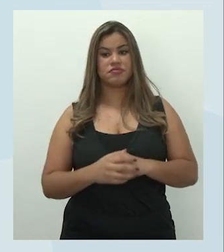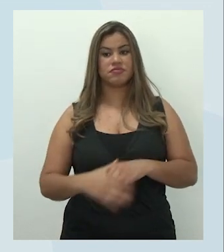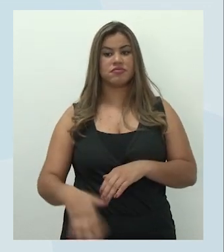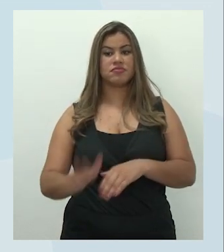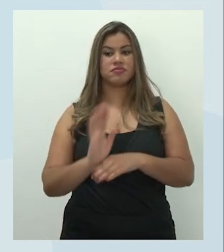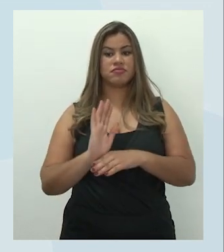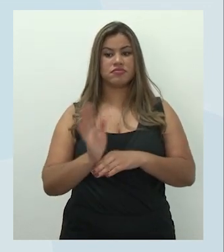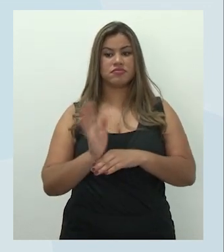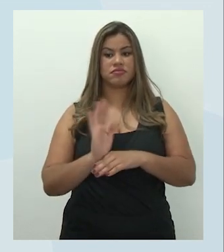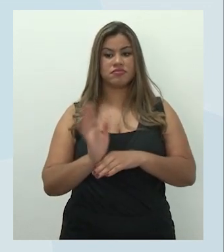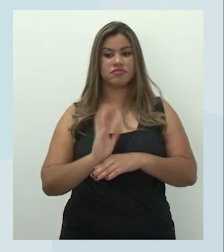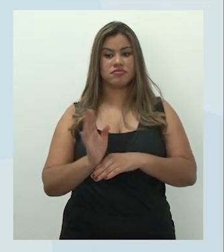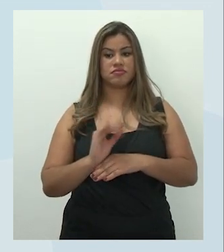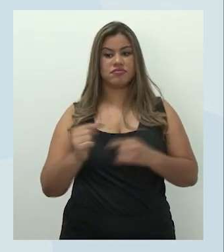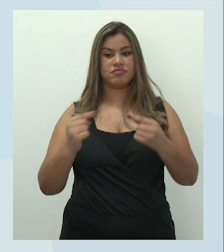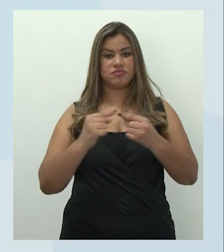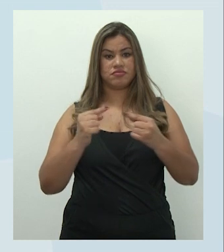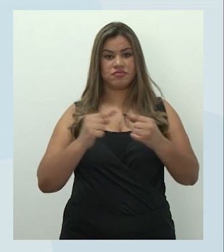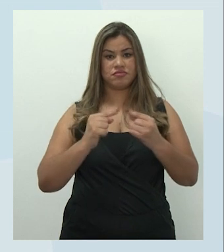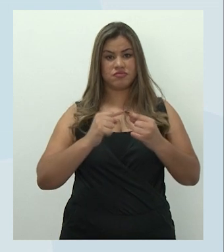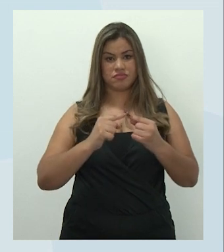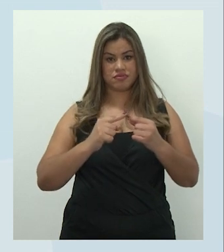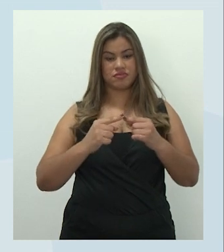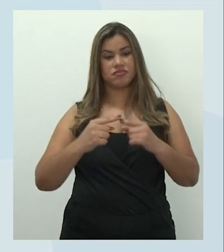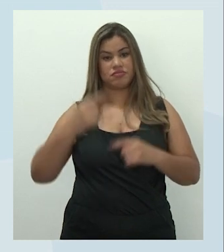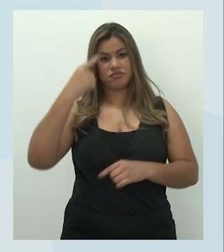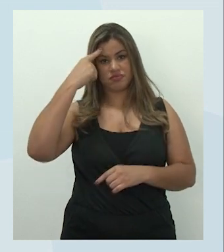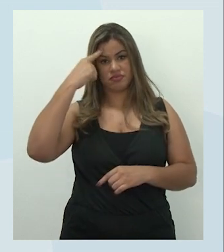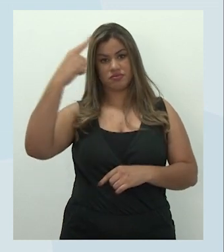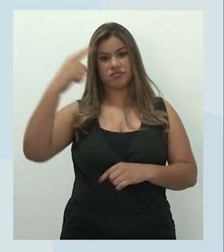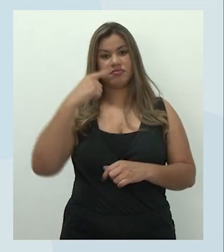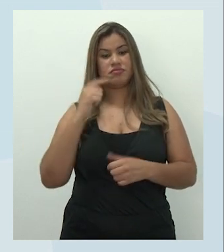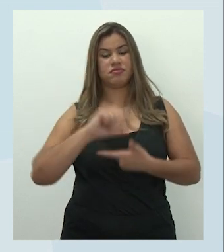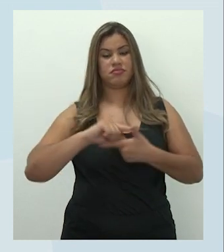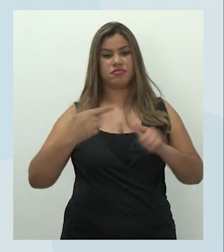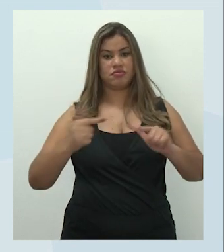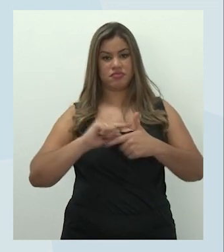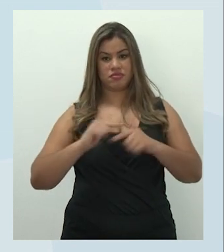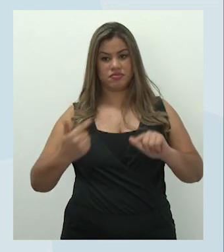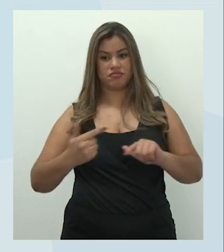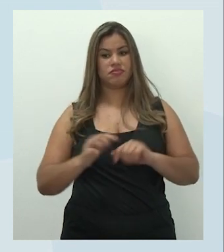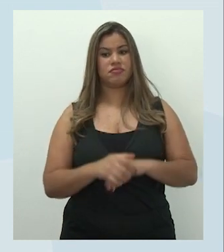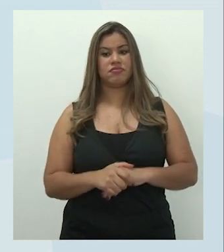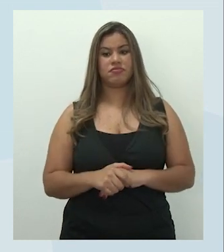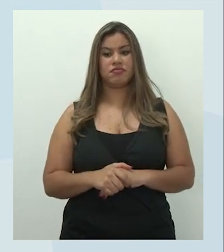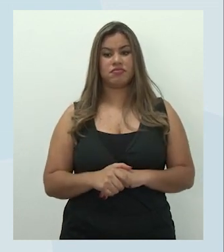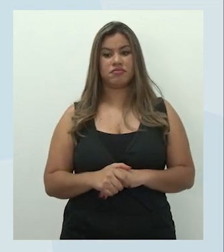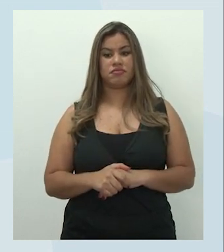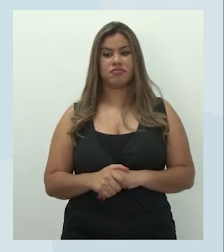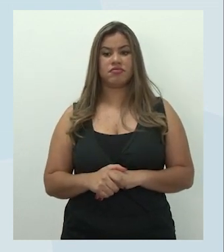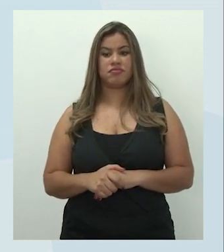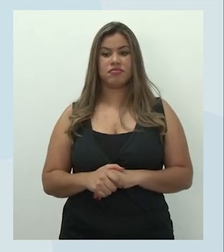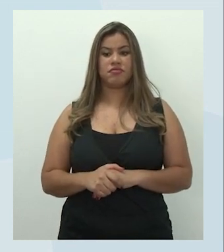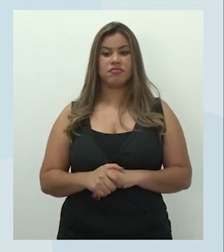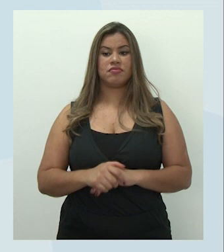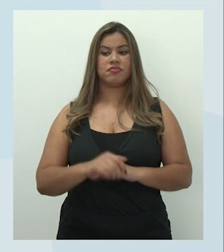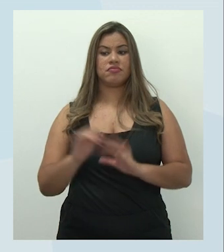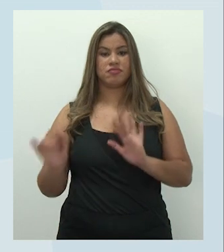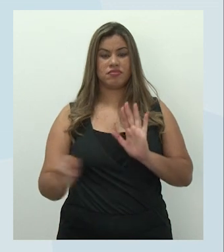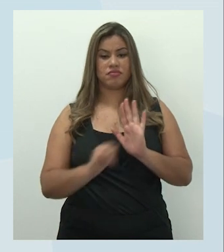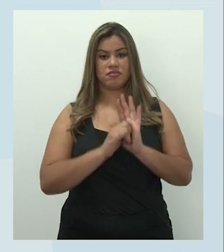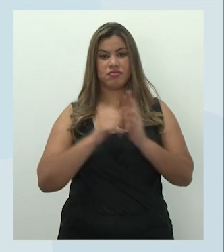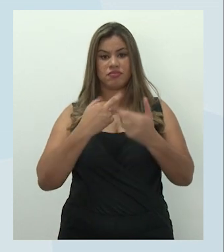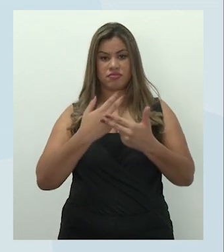especialista acerca do pensamento algébrico, identificação de aspectos do